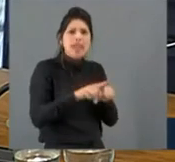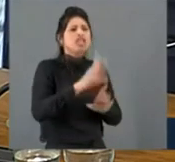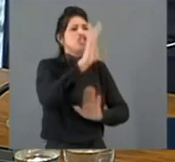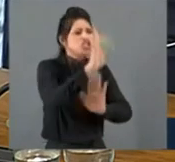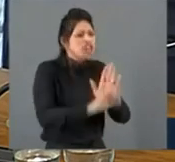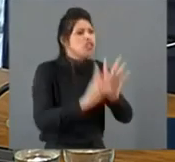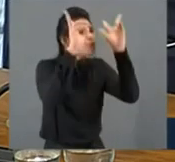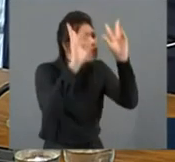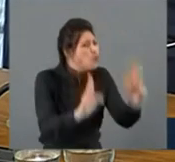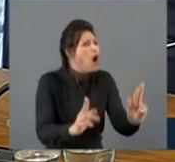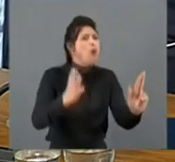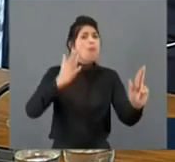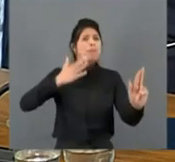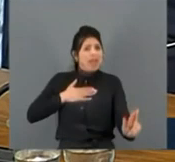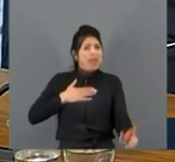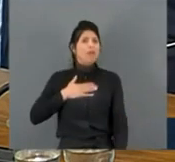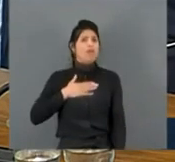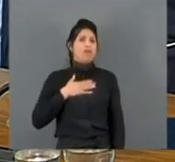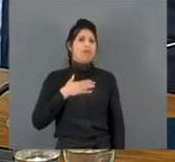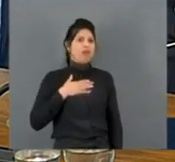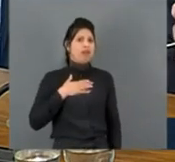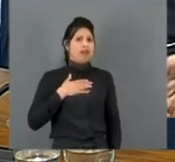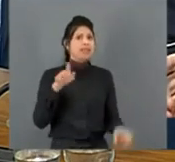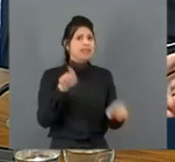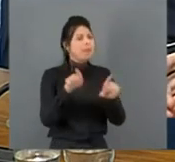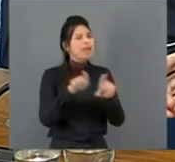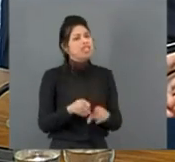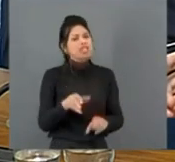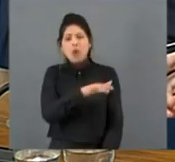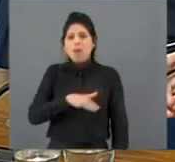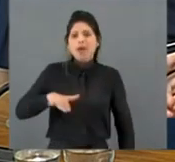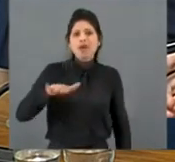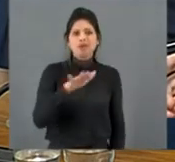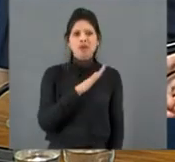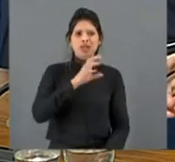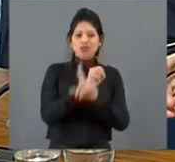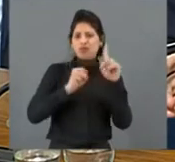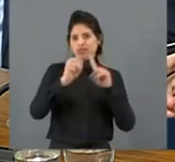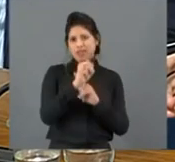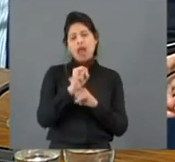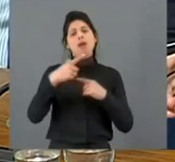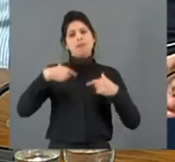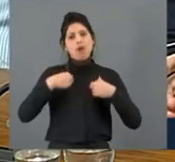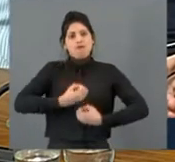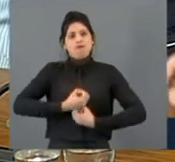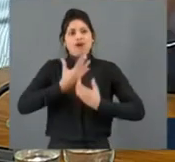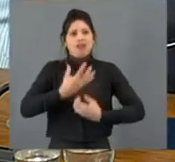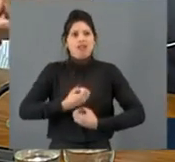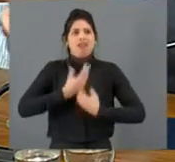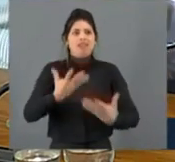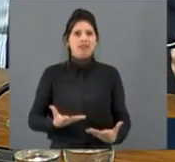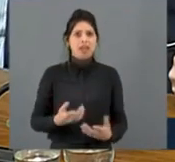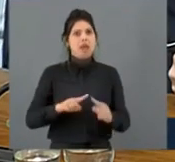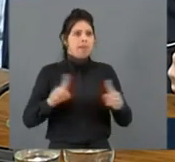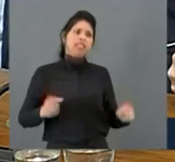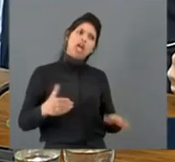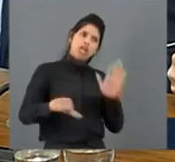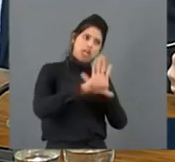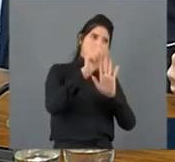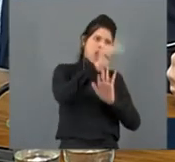deles, como é direito meu, de ter o meu espaço na sociedade para me manifestar. O que é crime é